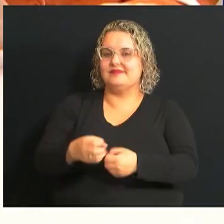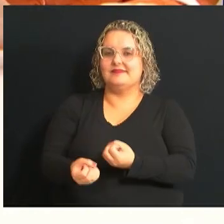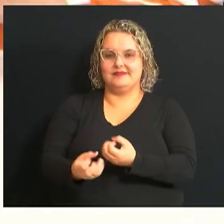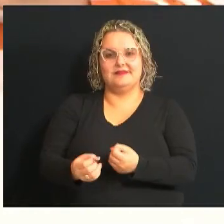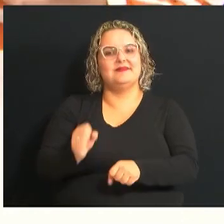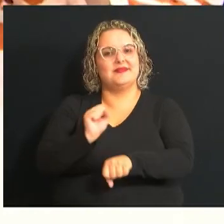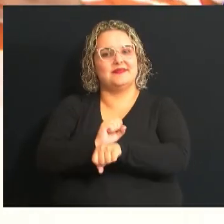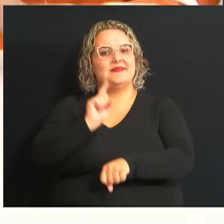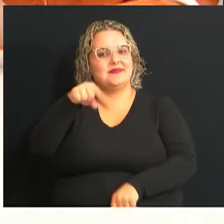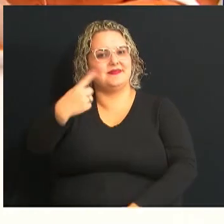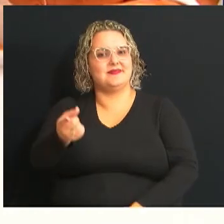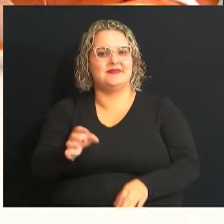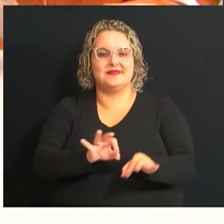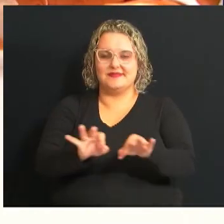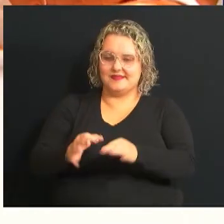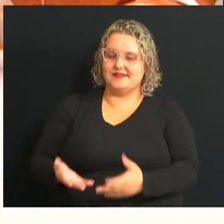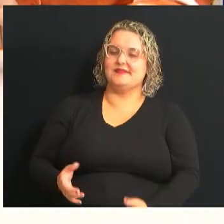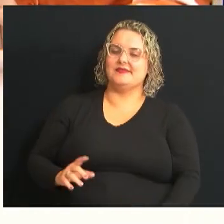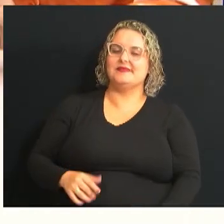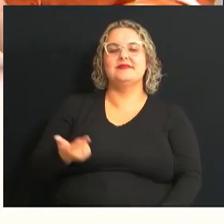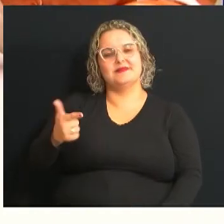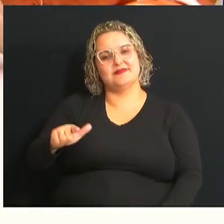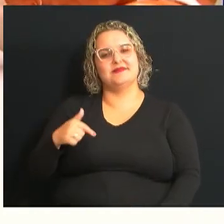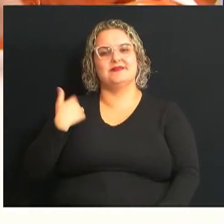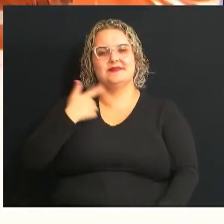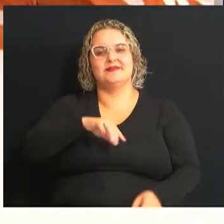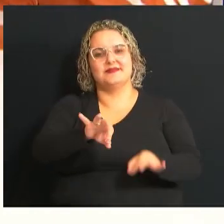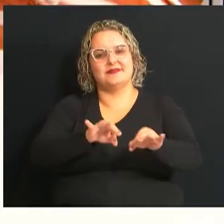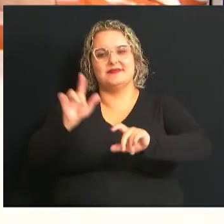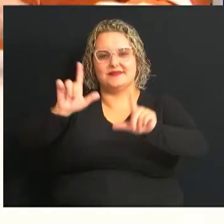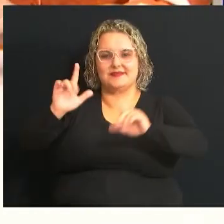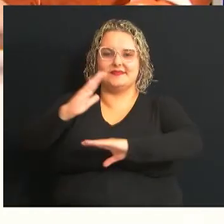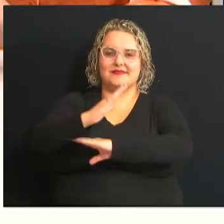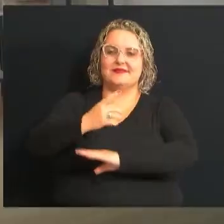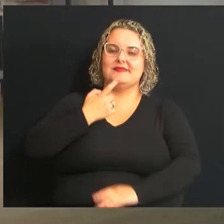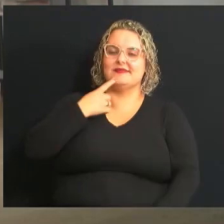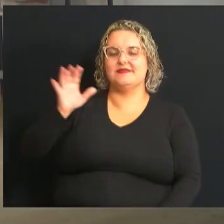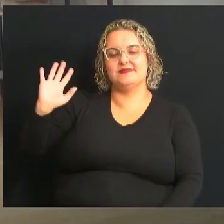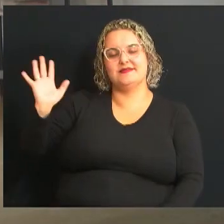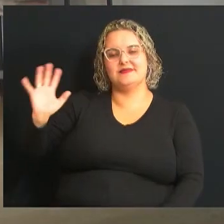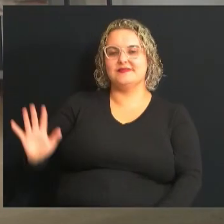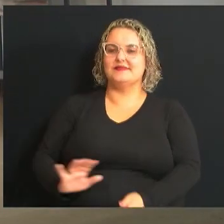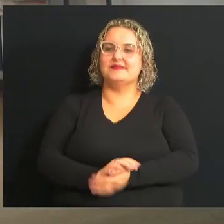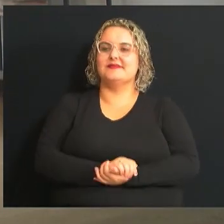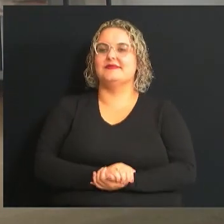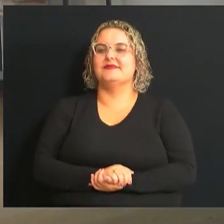vocês na próxima edição e continuem com a programação da TV Câmara Campinas. Tchau, tchau!